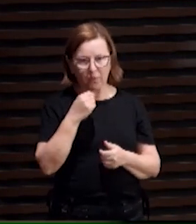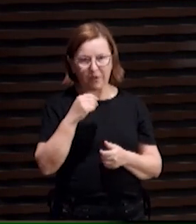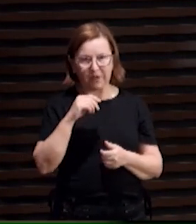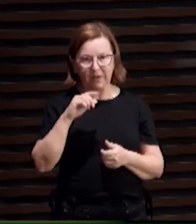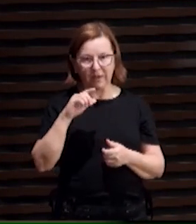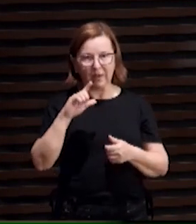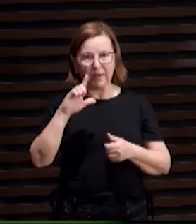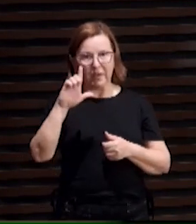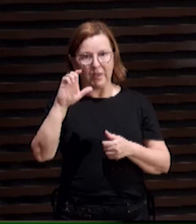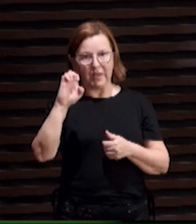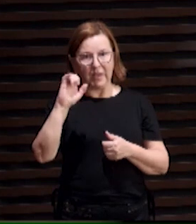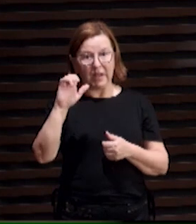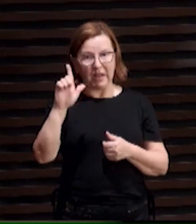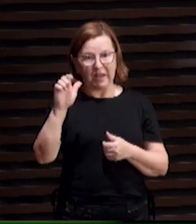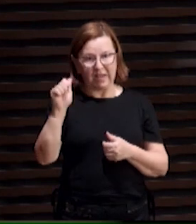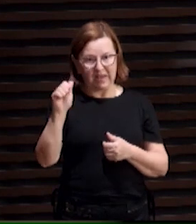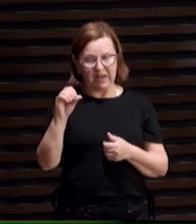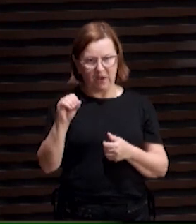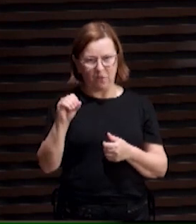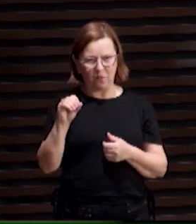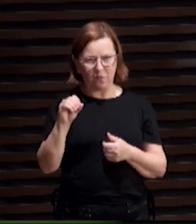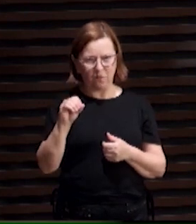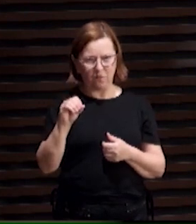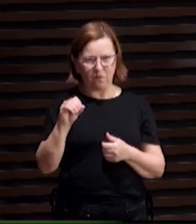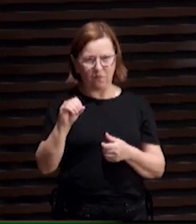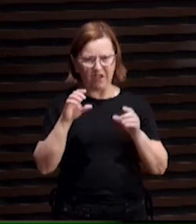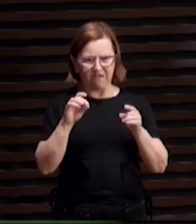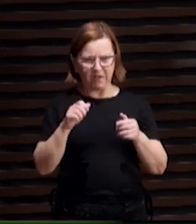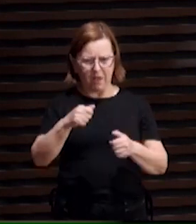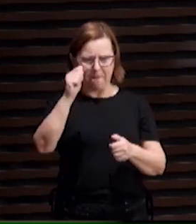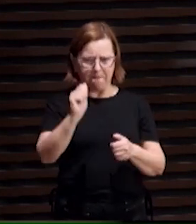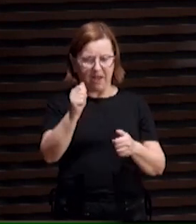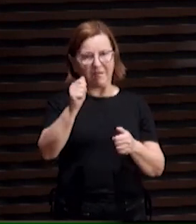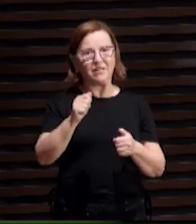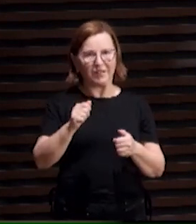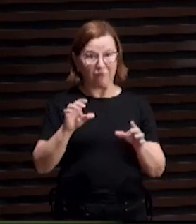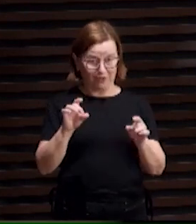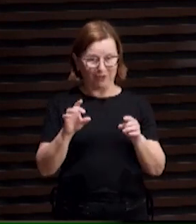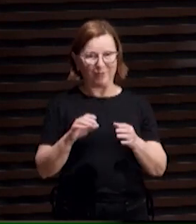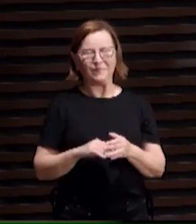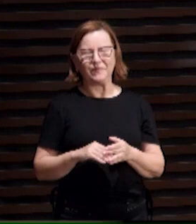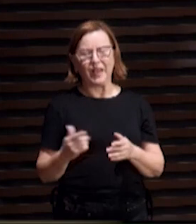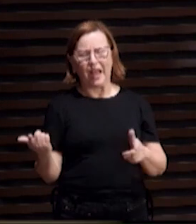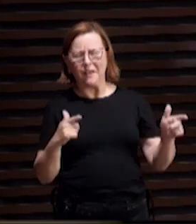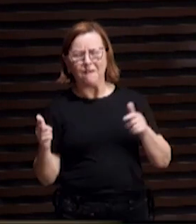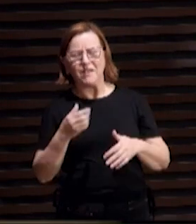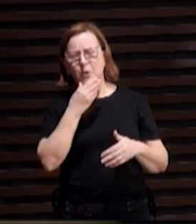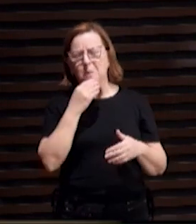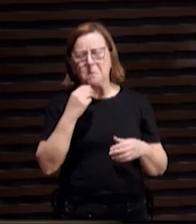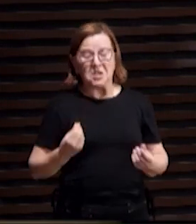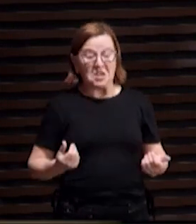leiloado e vieram os marchands e os compradores do mundo todo para a Inglaterra.